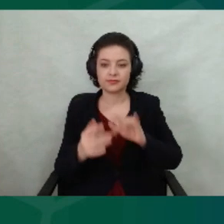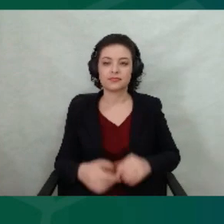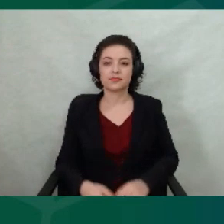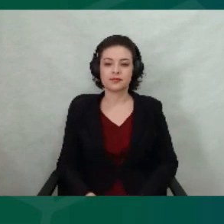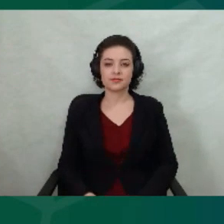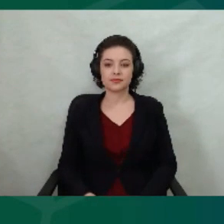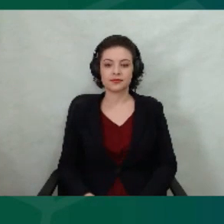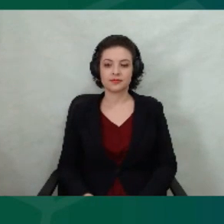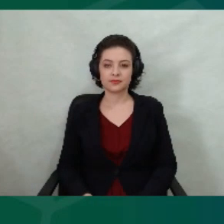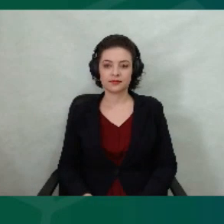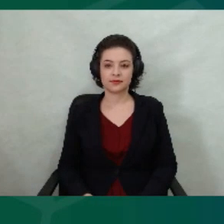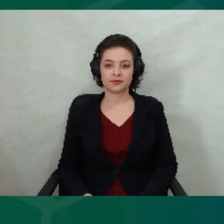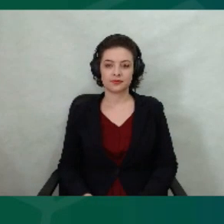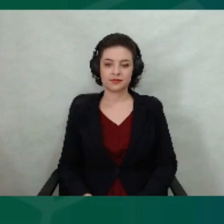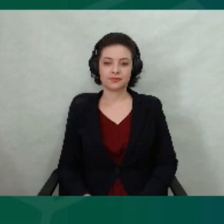favor.